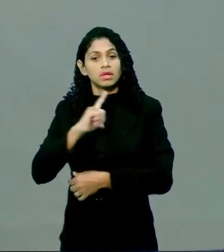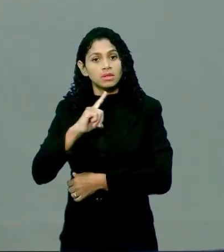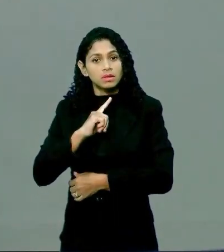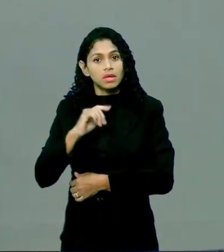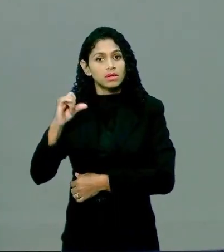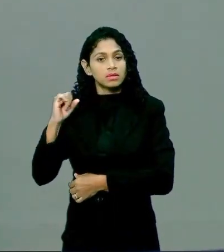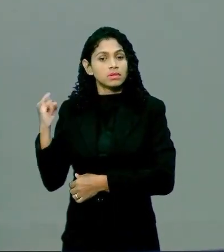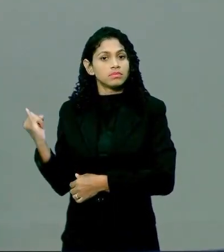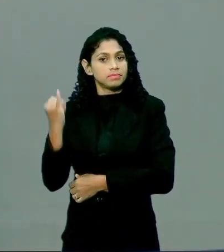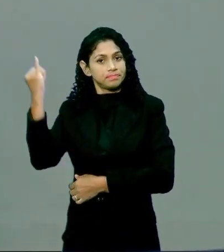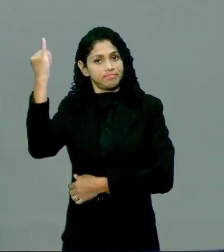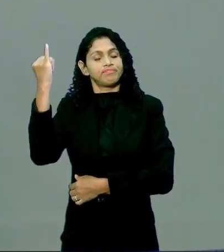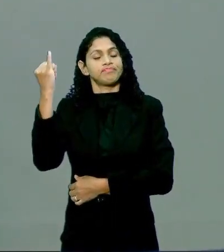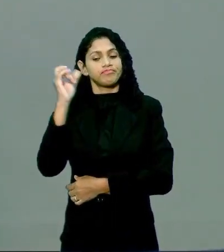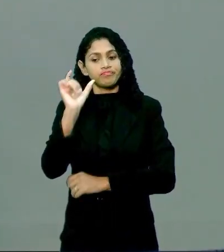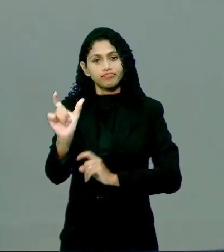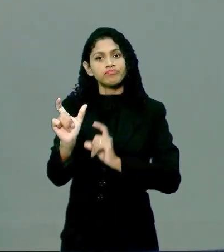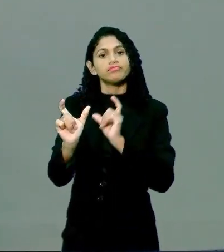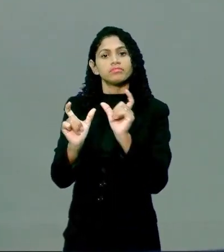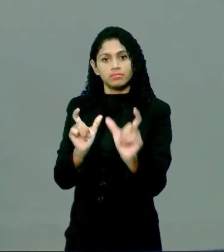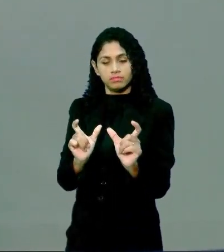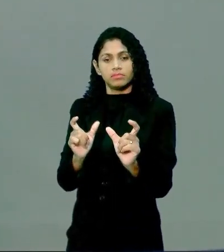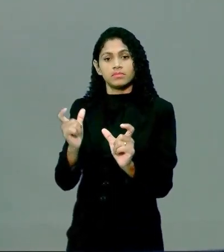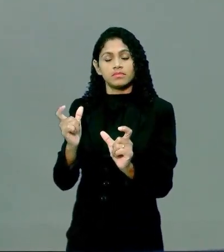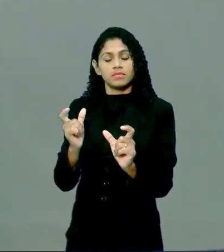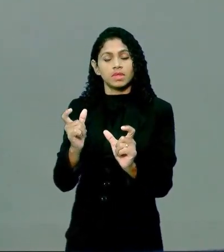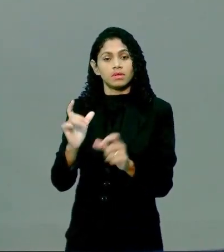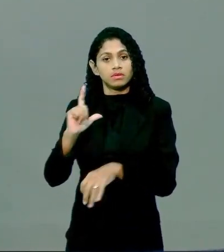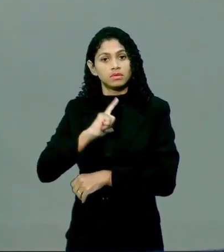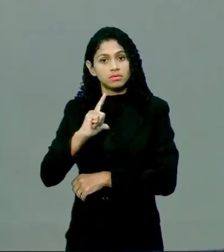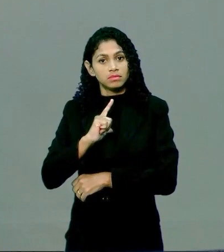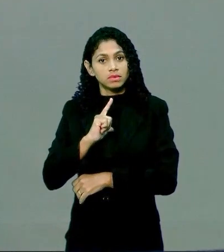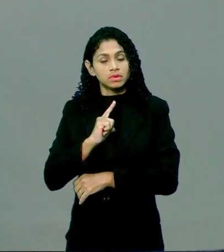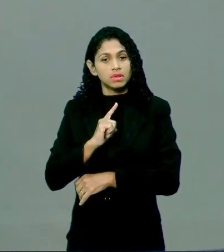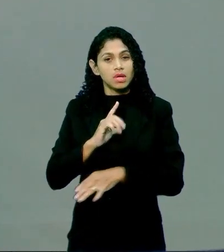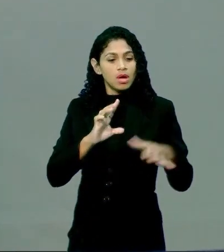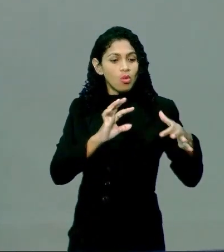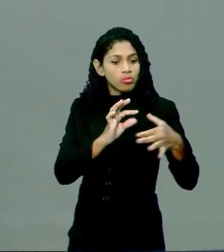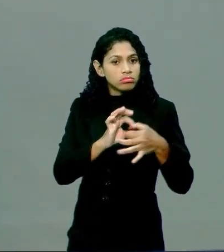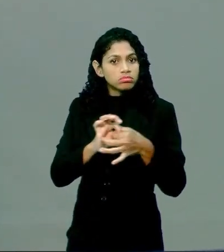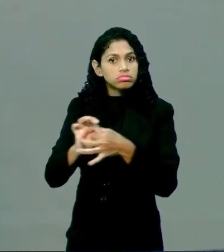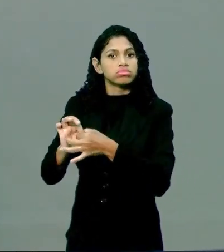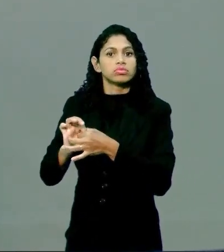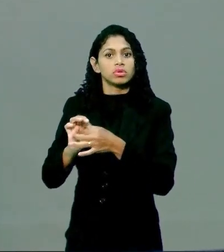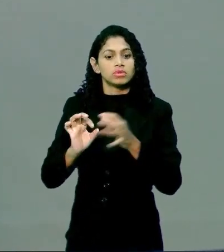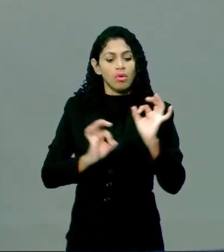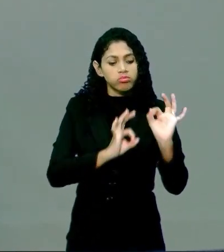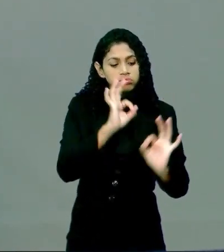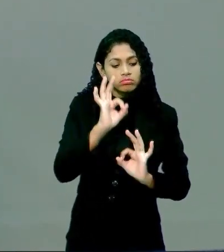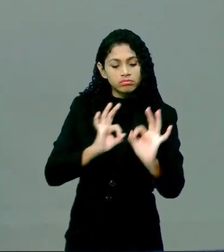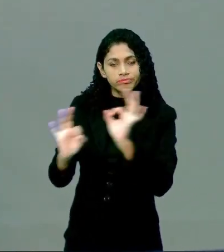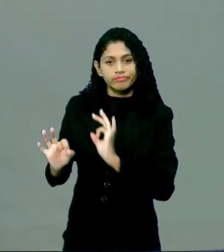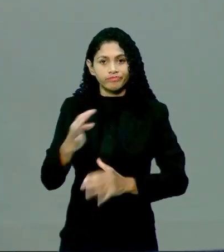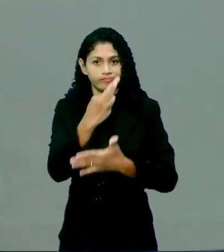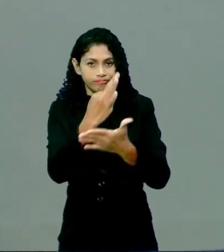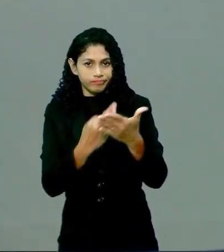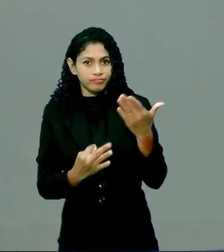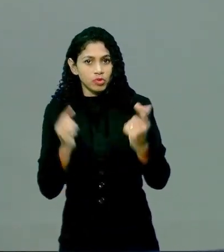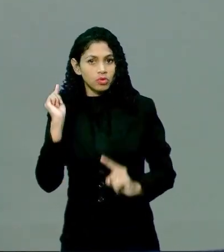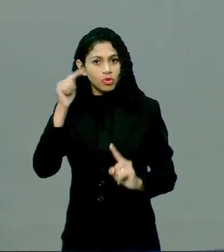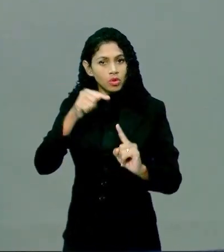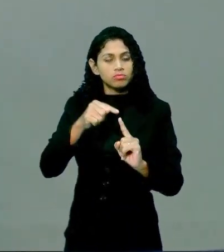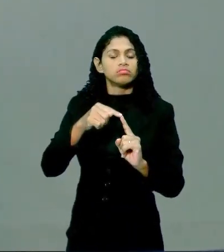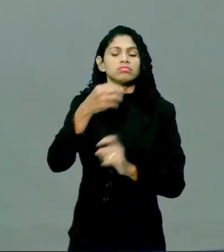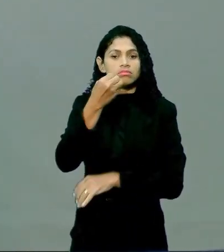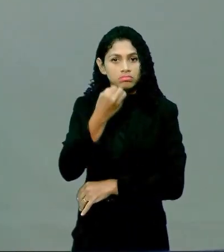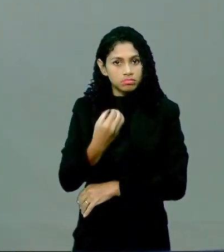desses termos, é justamente para a gente ter a organização textual, a formação desse texto com o objetivo bonitinho